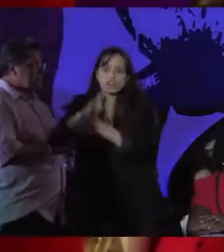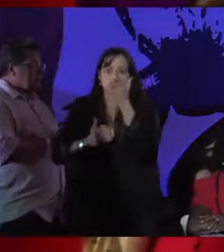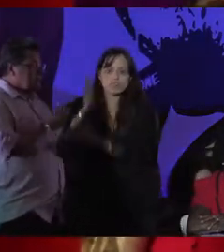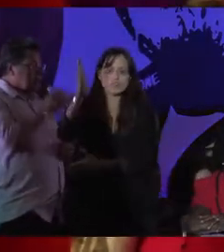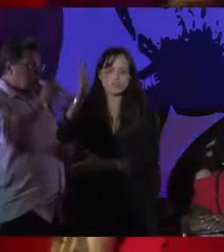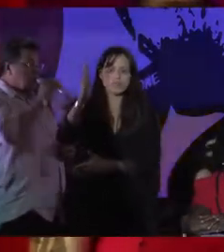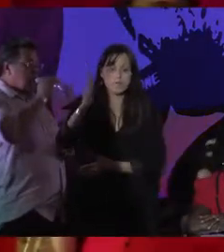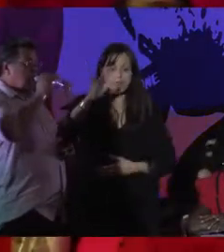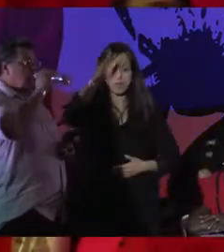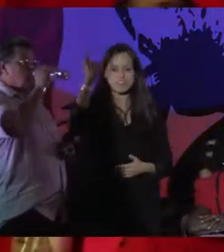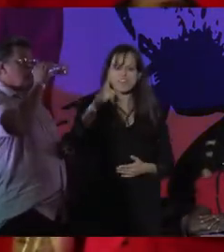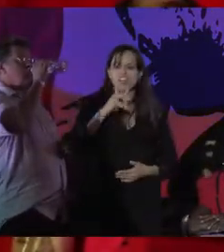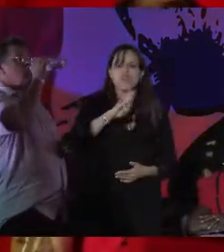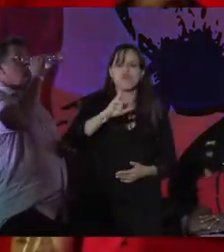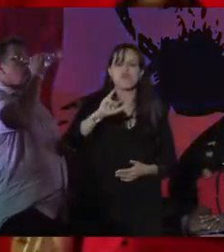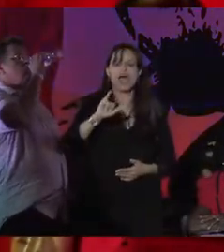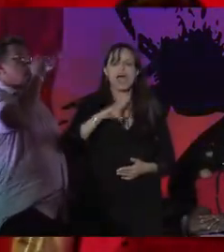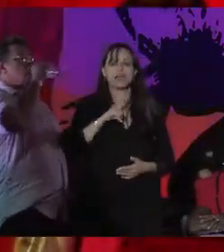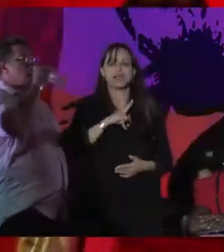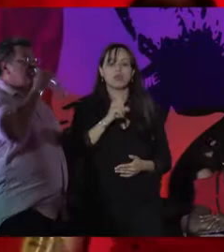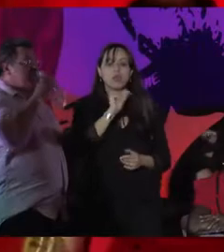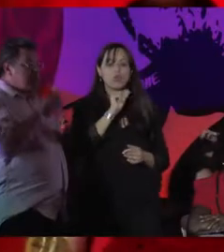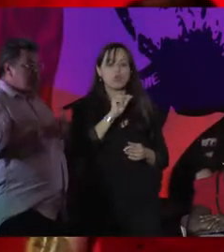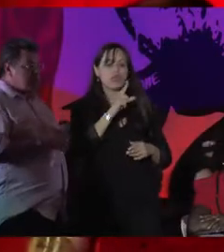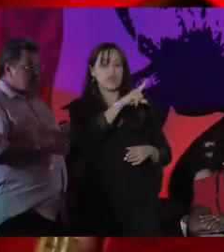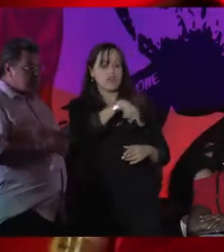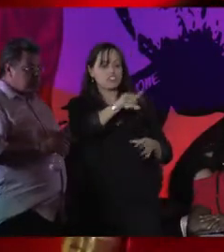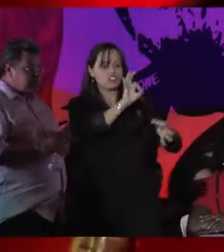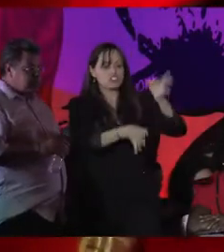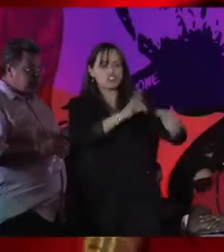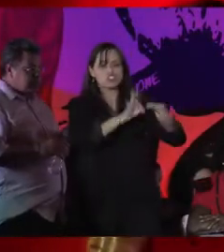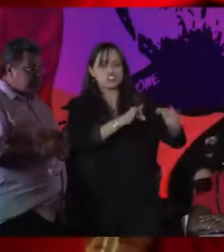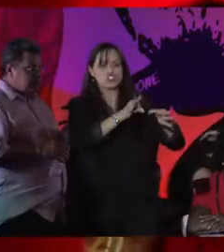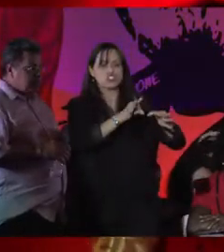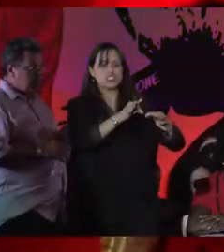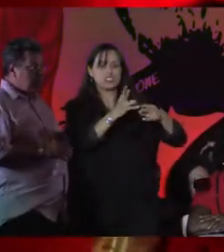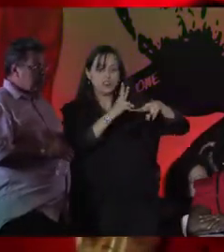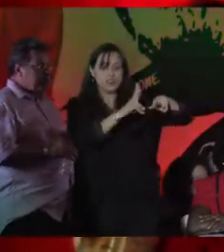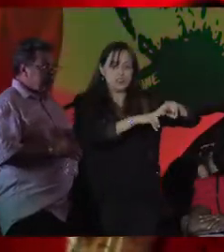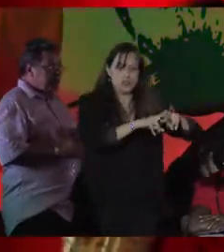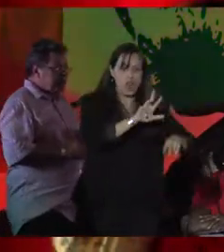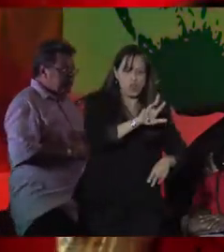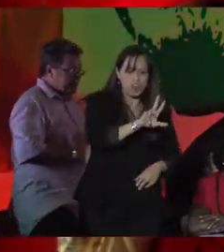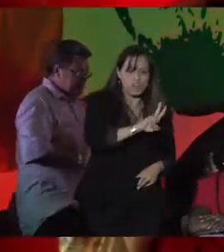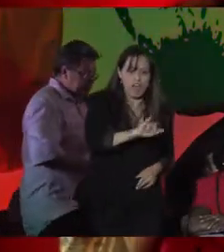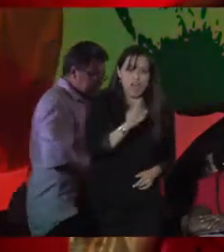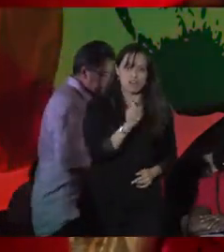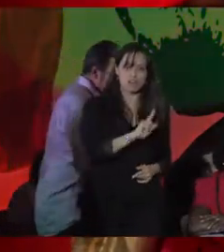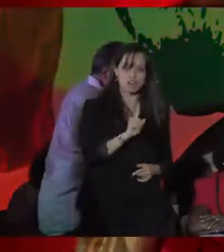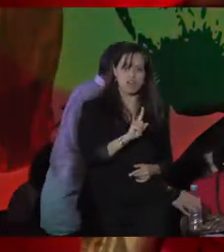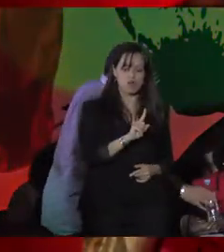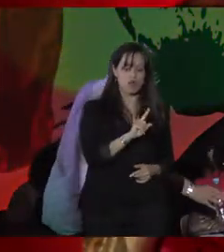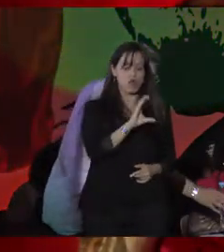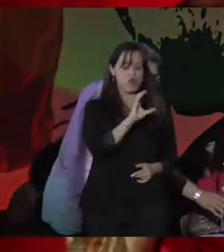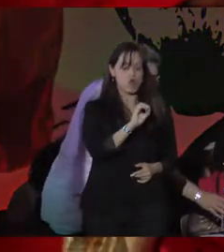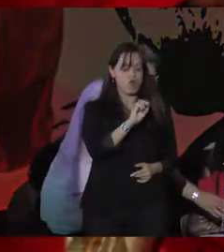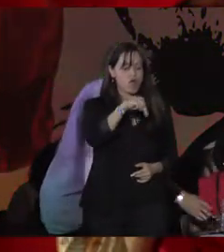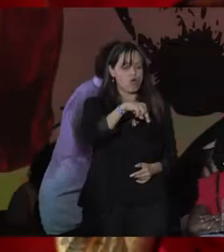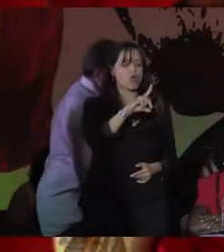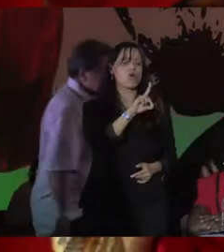te condenarem. Arrumaram tempo hábil para condenar. Por isso,